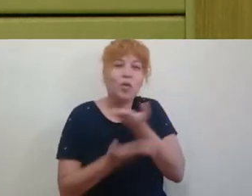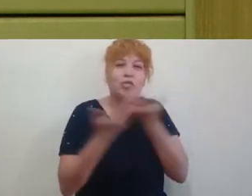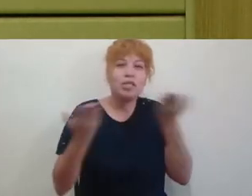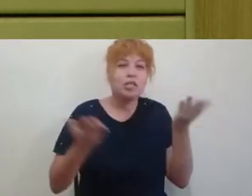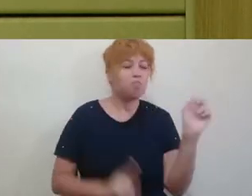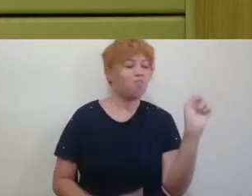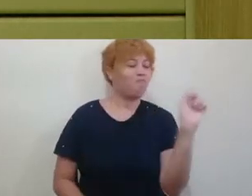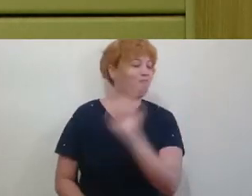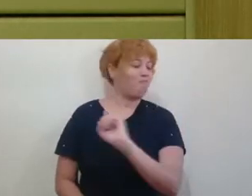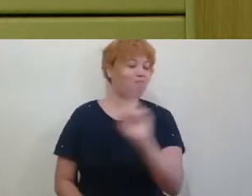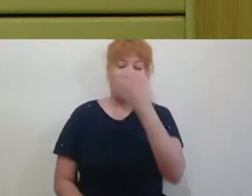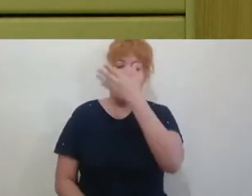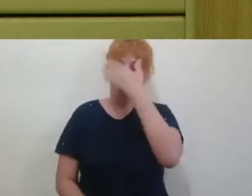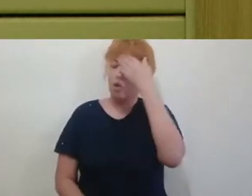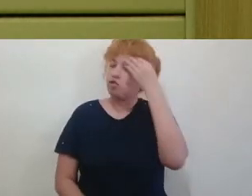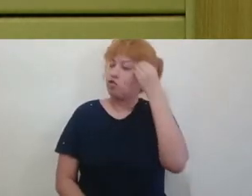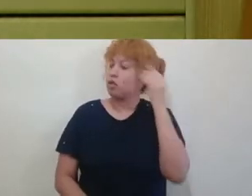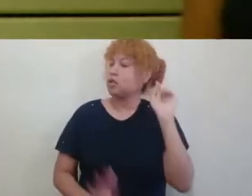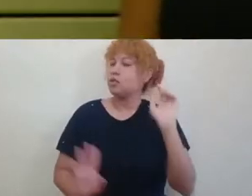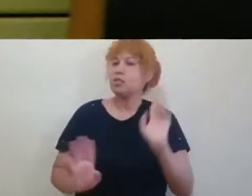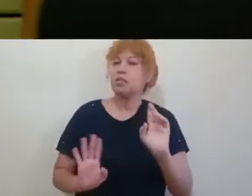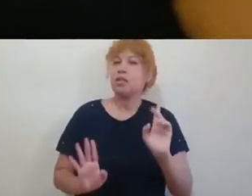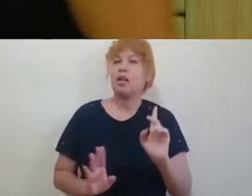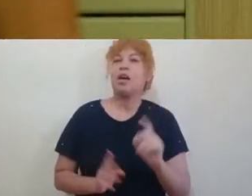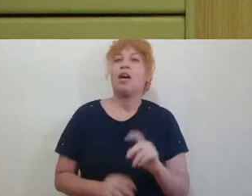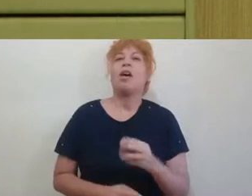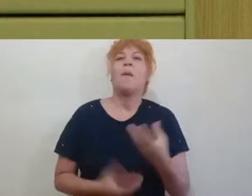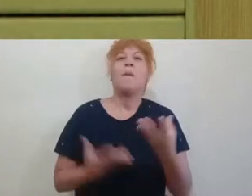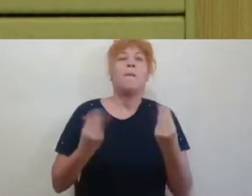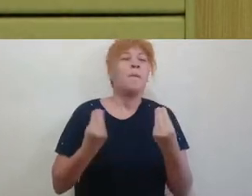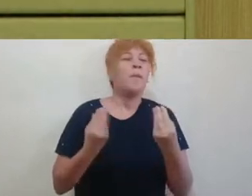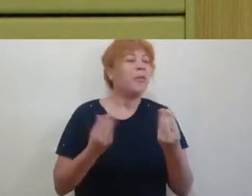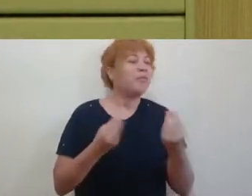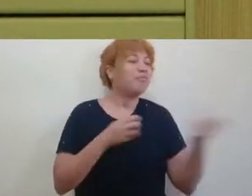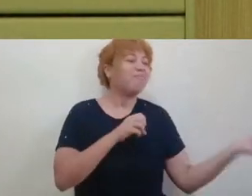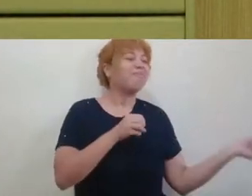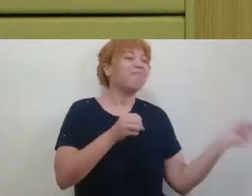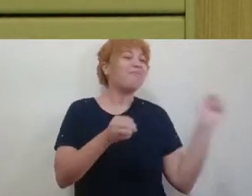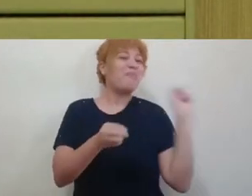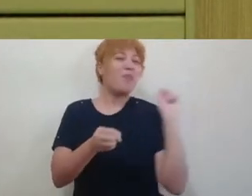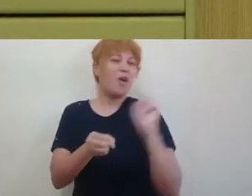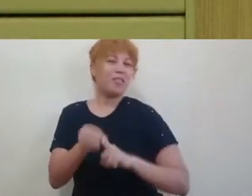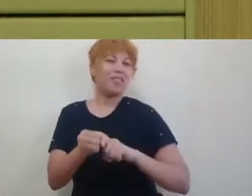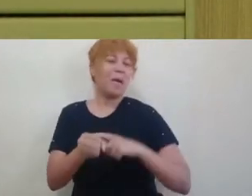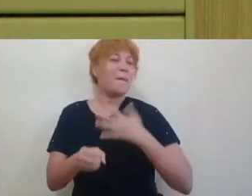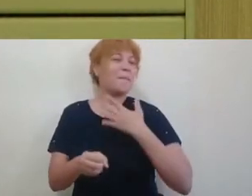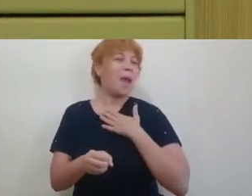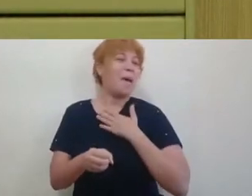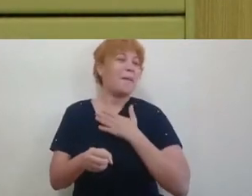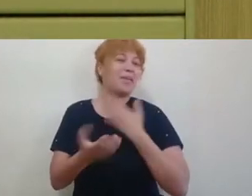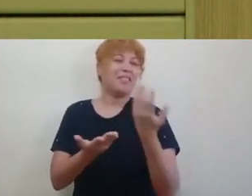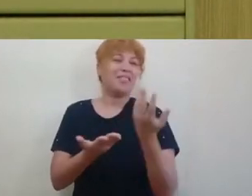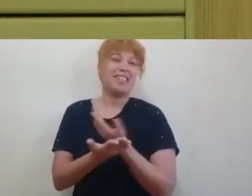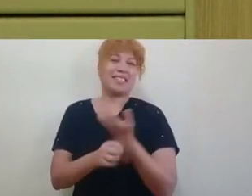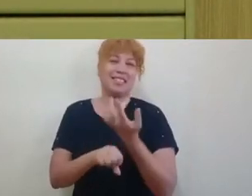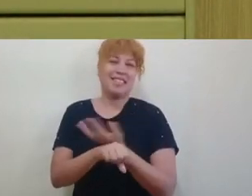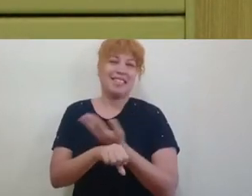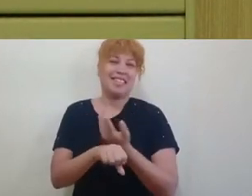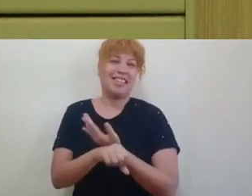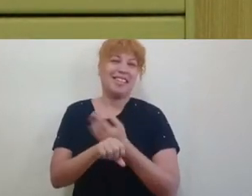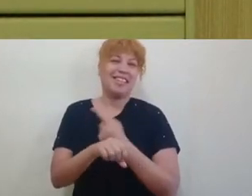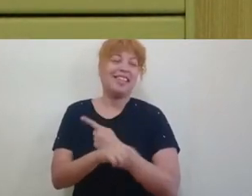as pessoas de suas famílias que convivem com você da importância da gente lutar para que essa